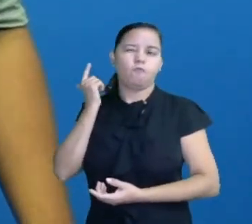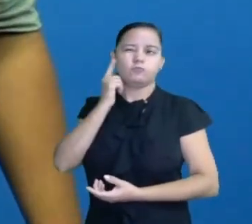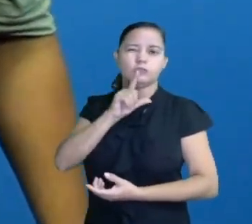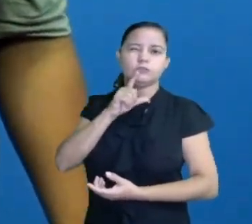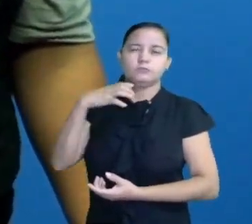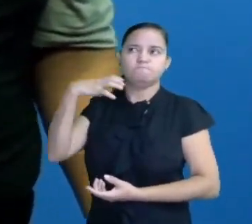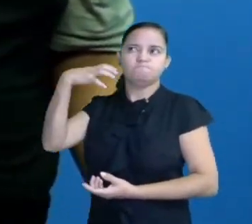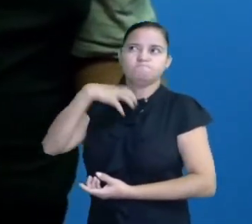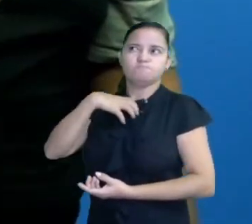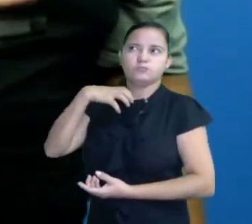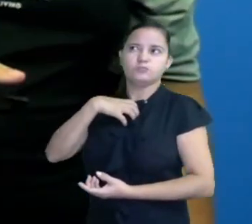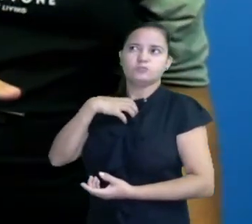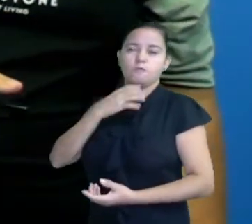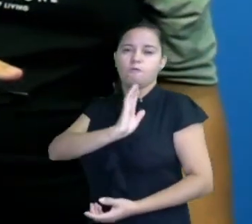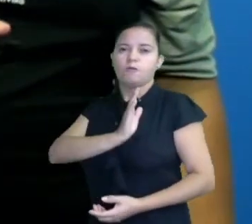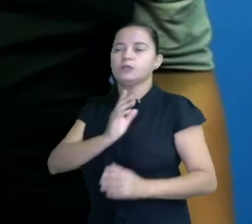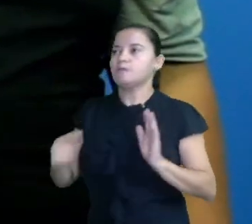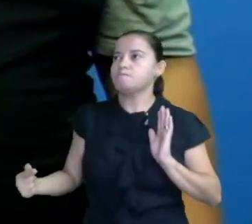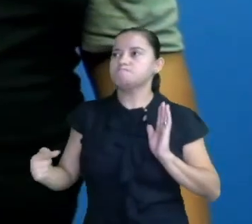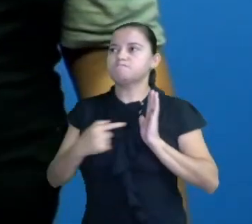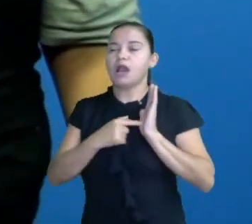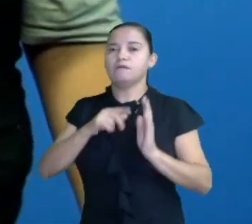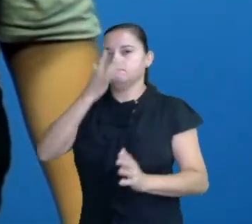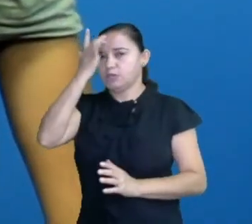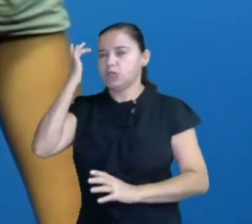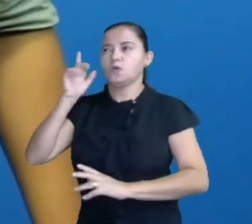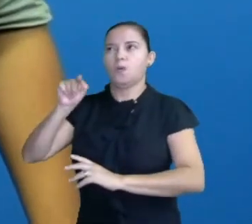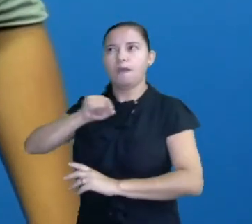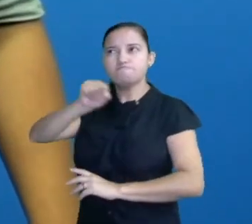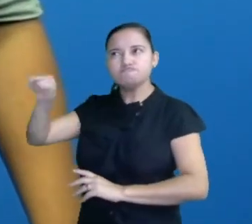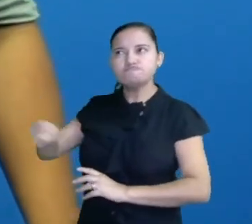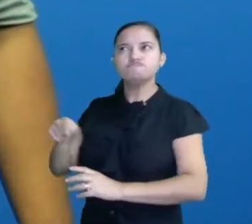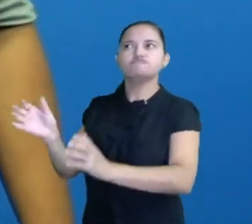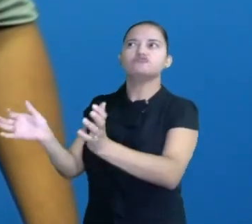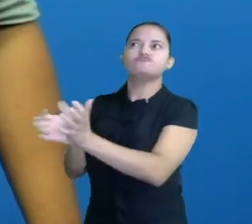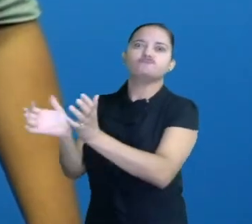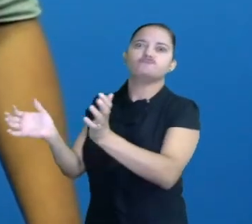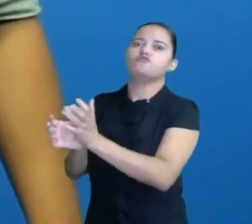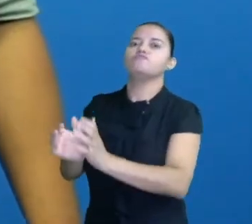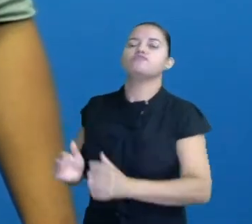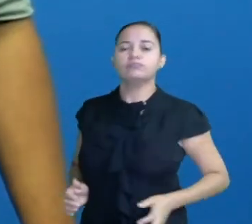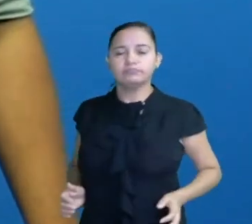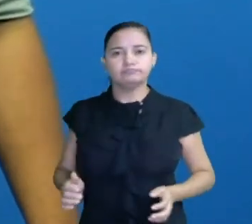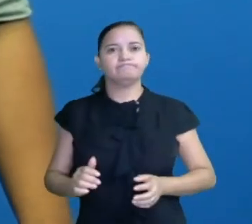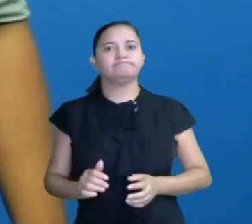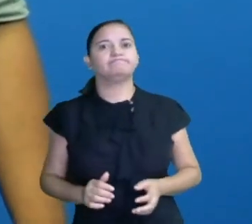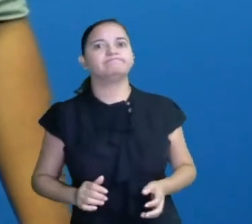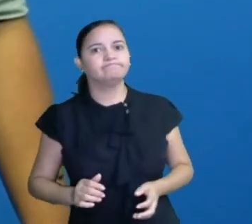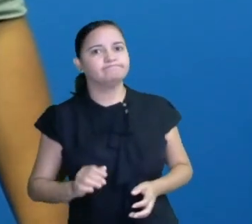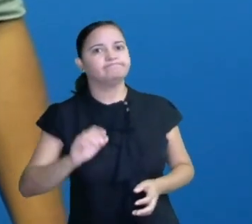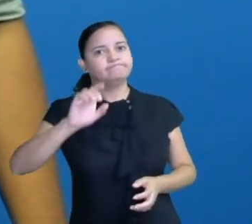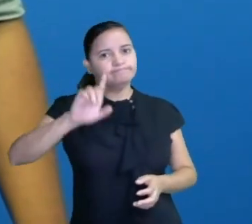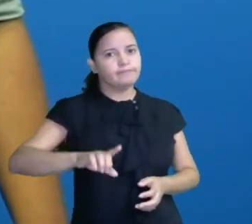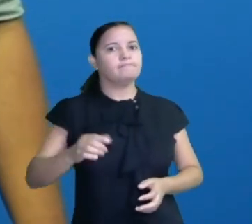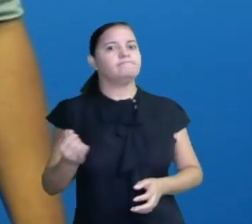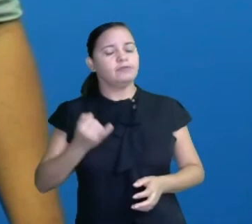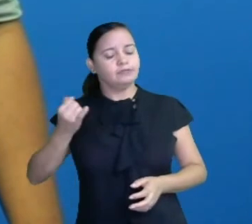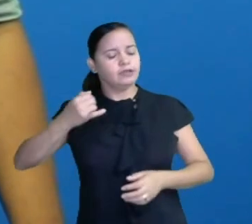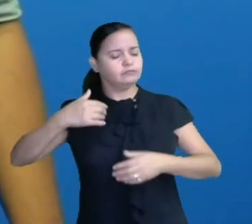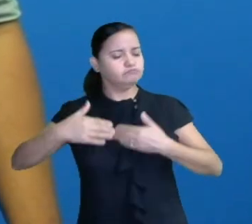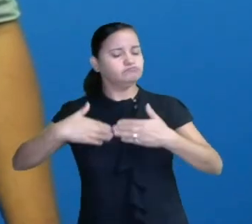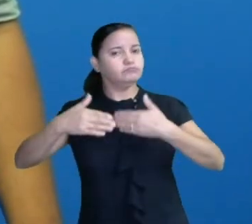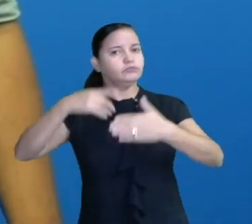ele irá utilizar, ou seja, as informações durante o dia a